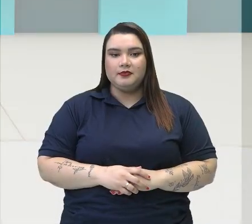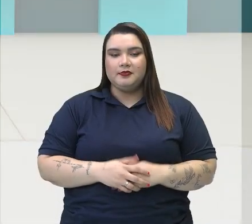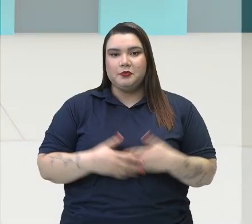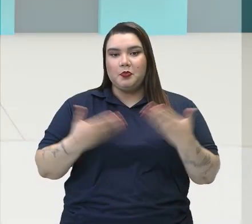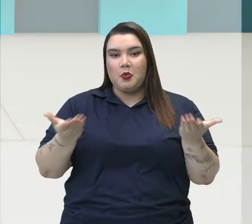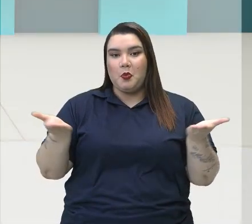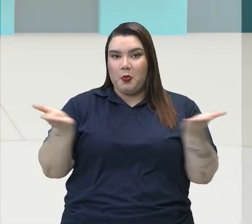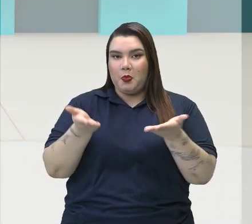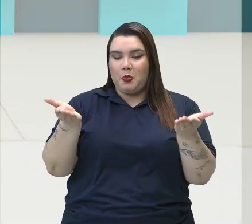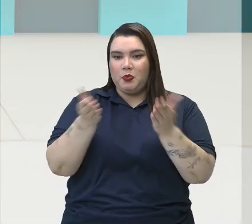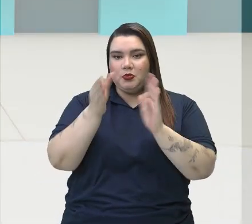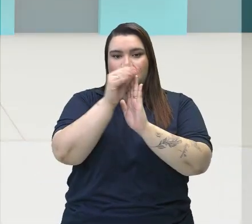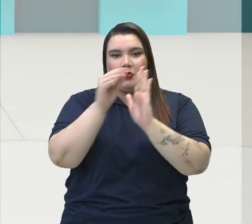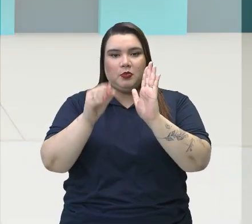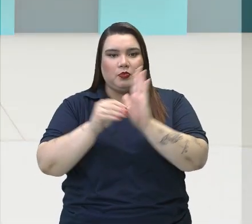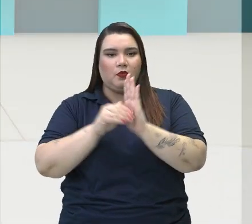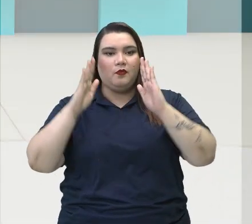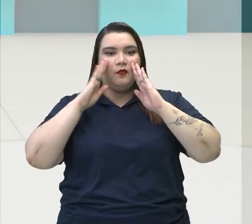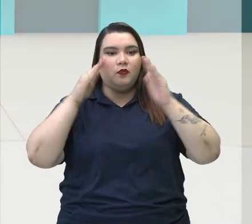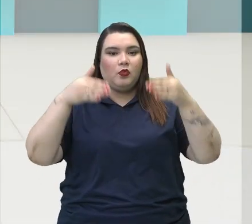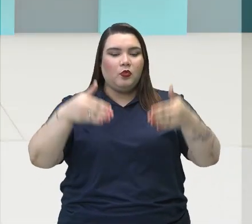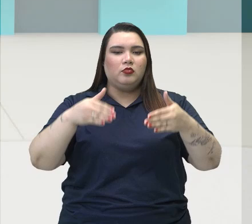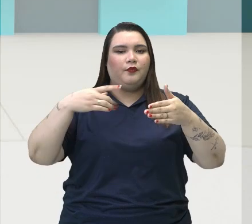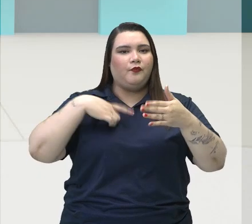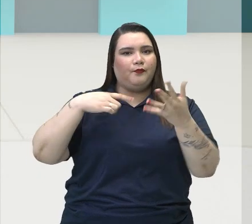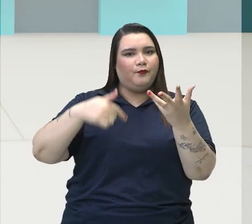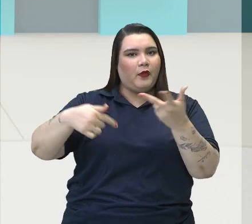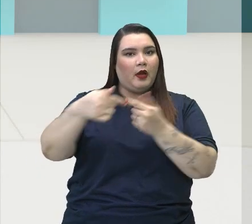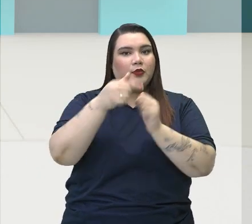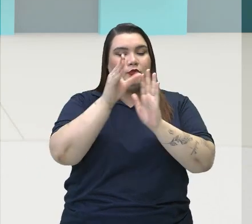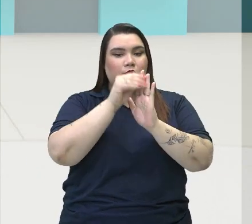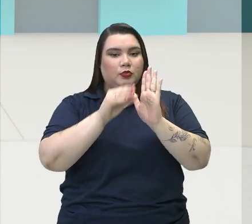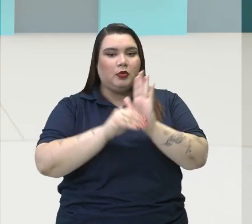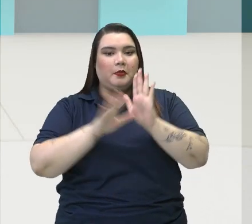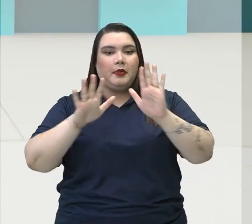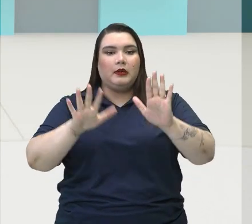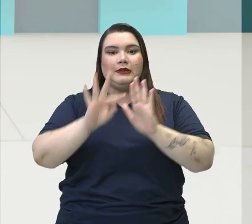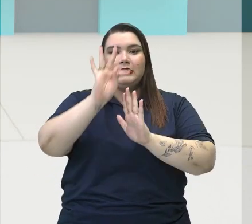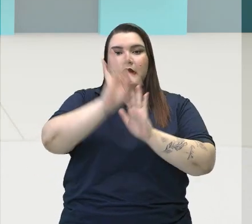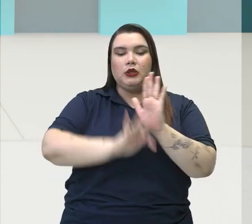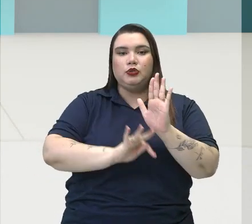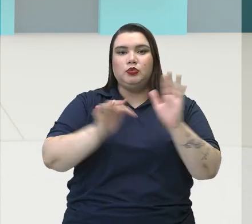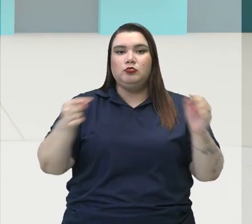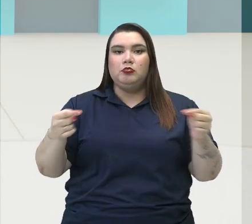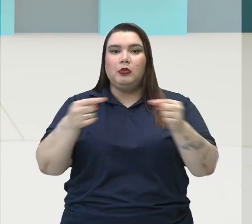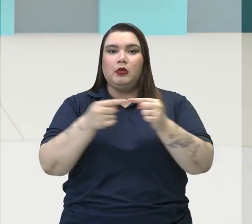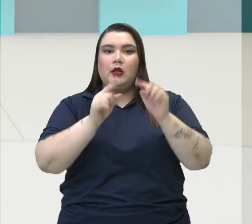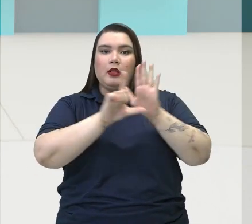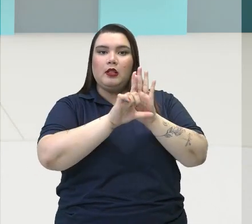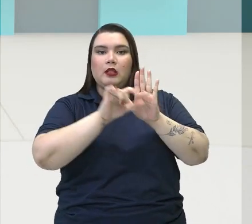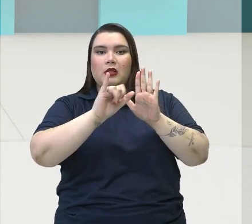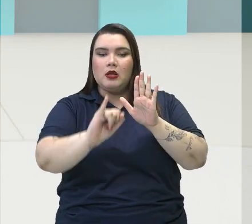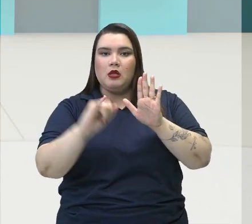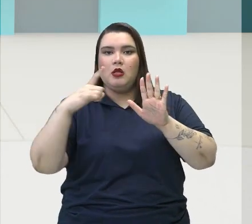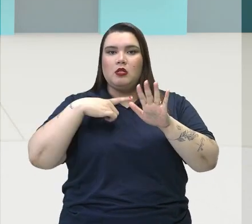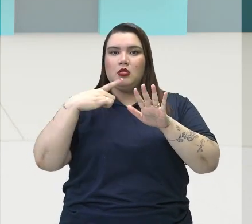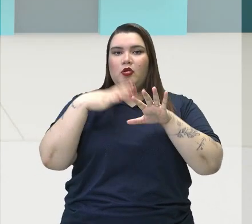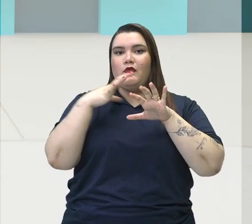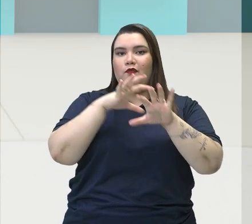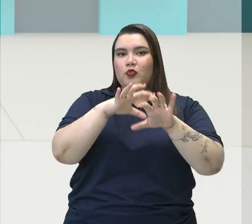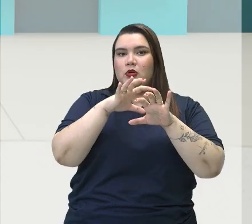Então, o tema da nossa aula de hoje vai tratar, dentre outros assuntos, de textos legais que influenciam na